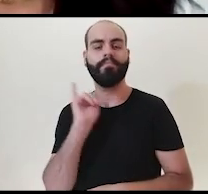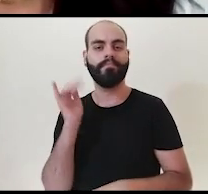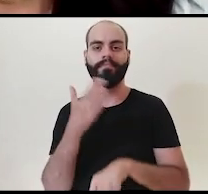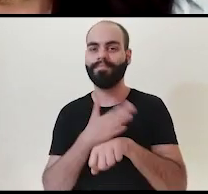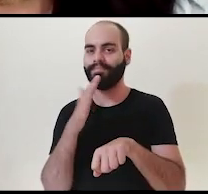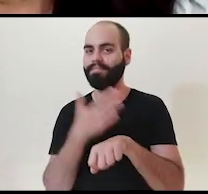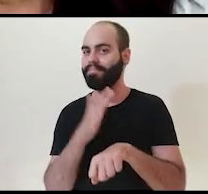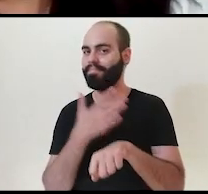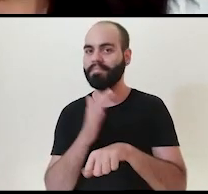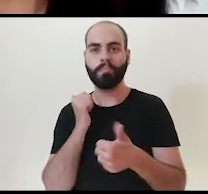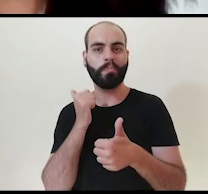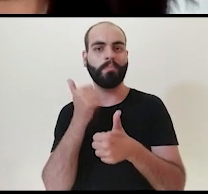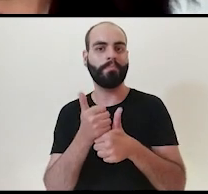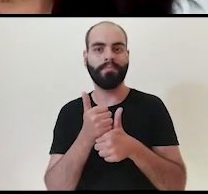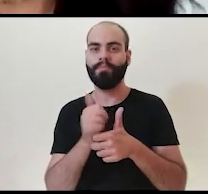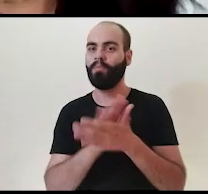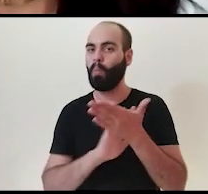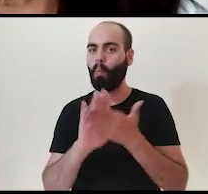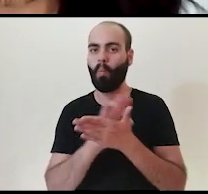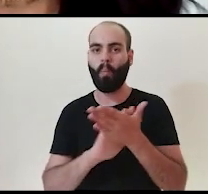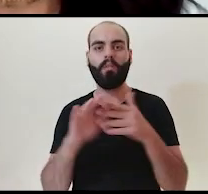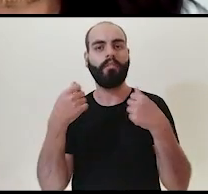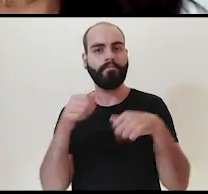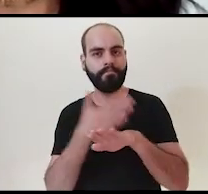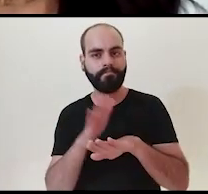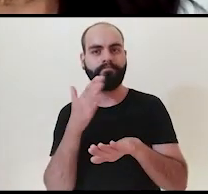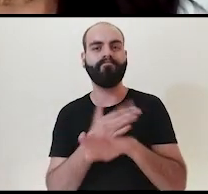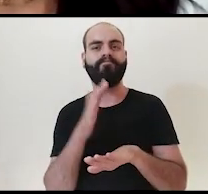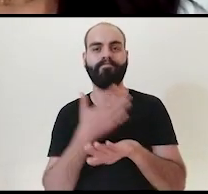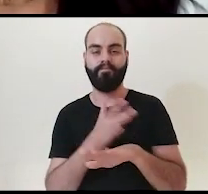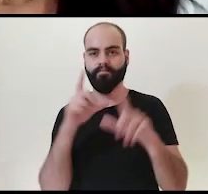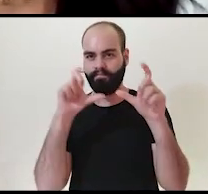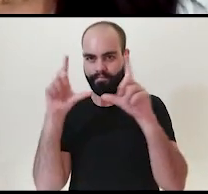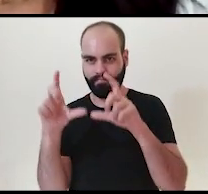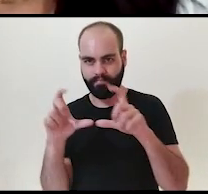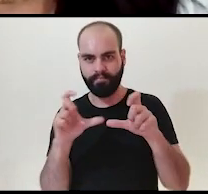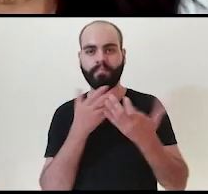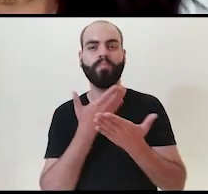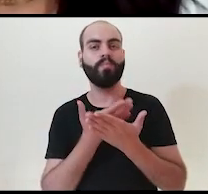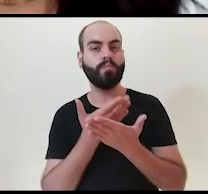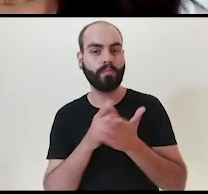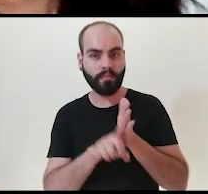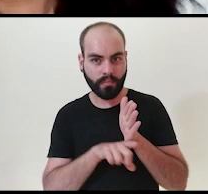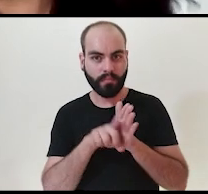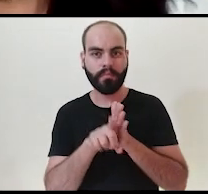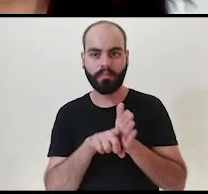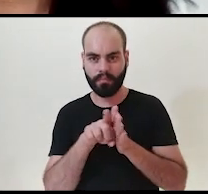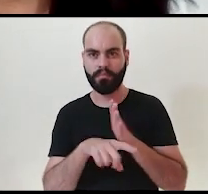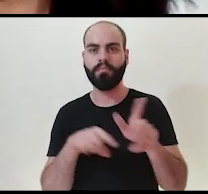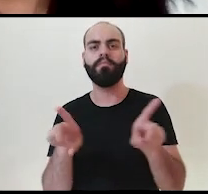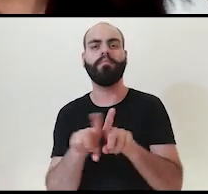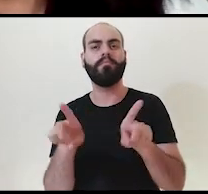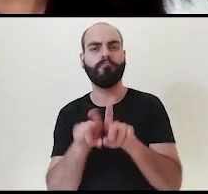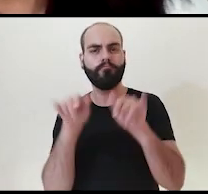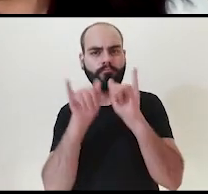nada substitui. Então, é fazer os cliques, treinar, estudar também sobre o assunto, né, tem